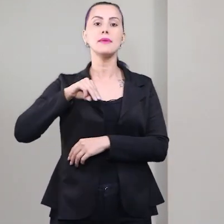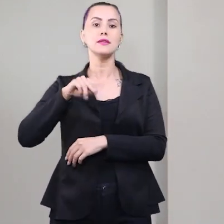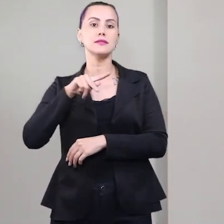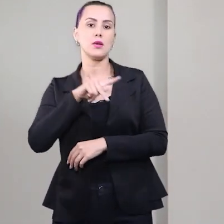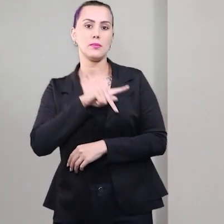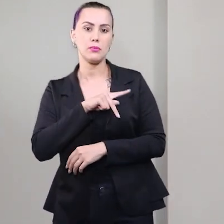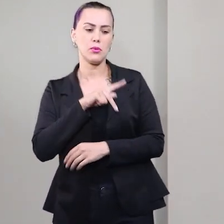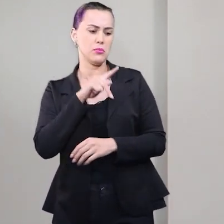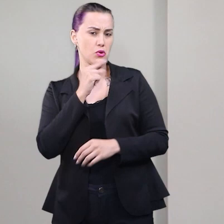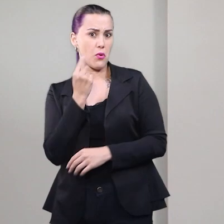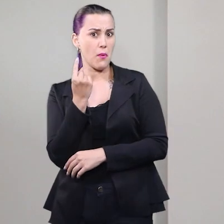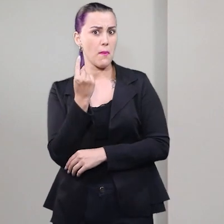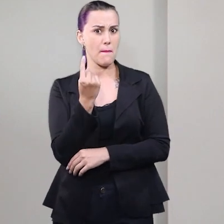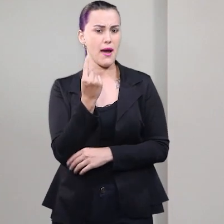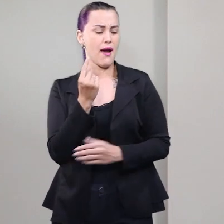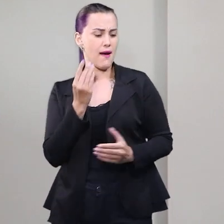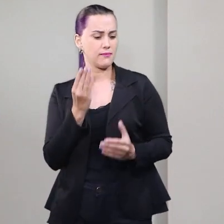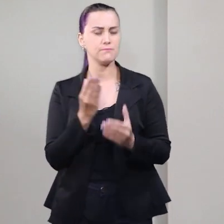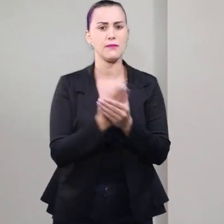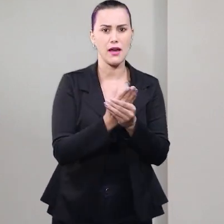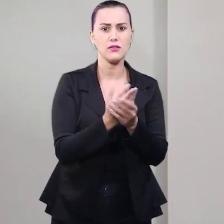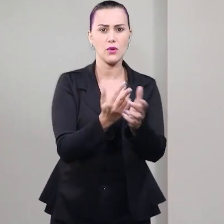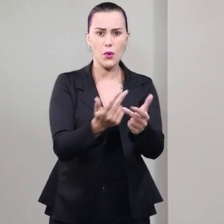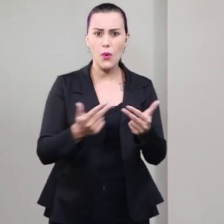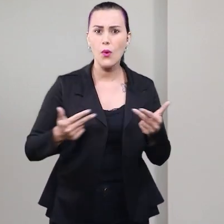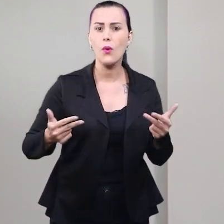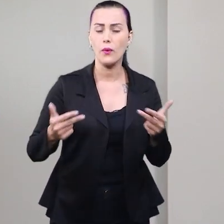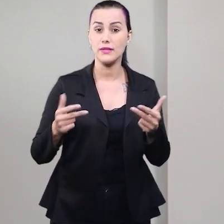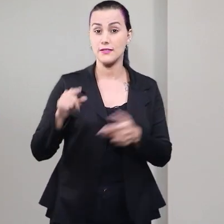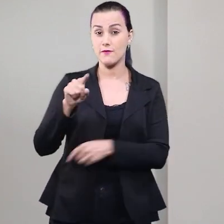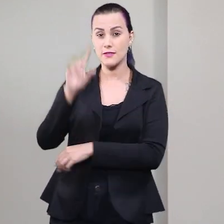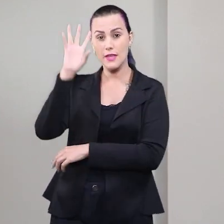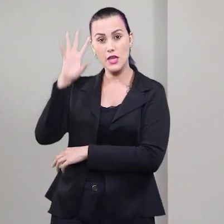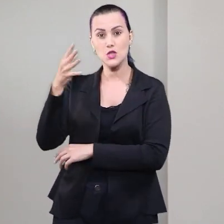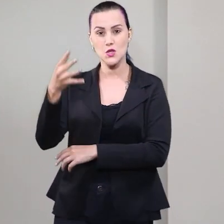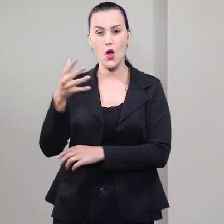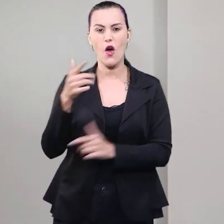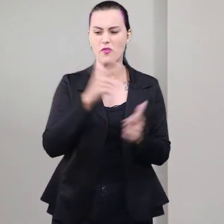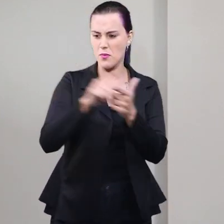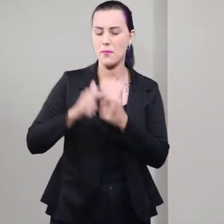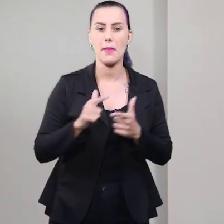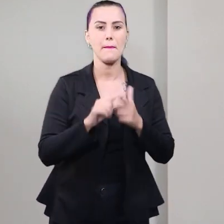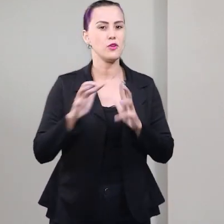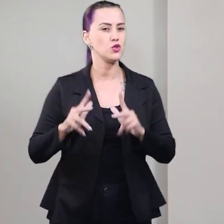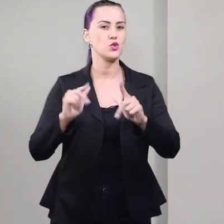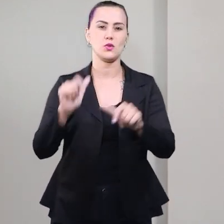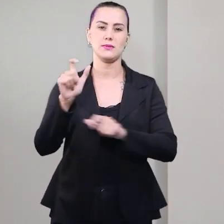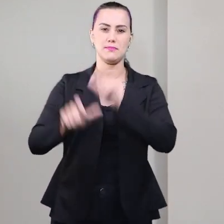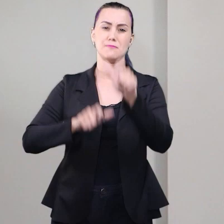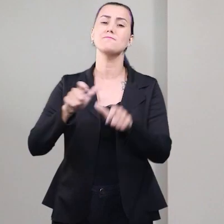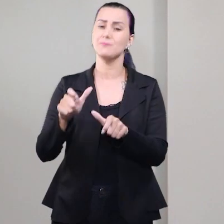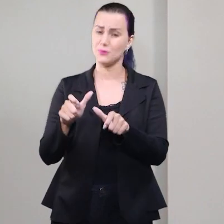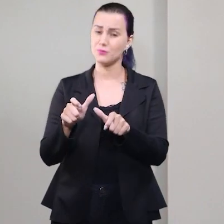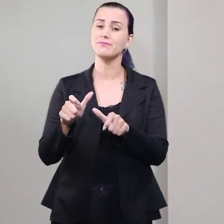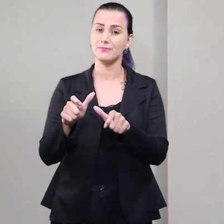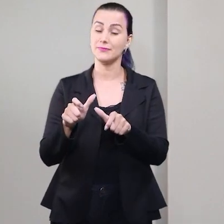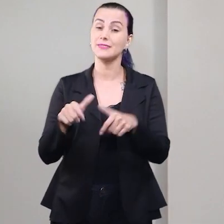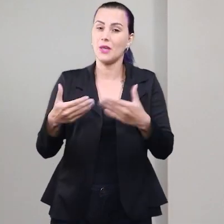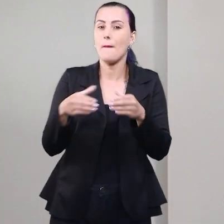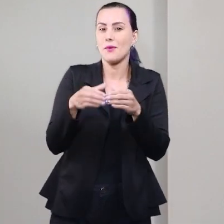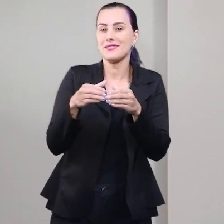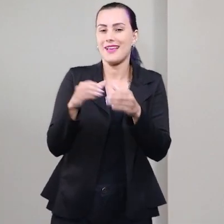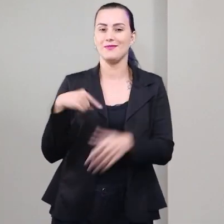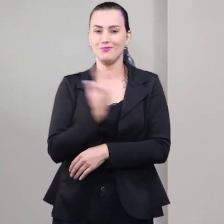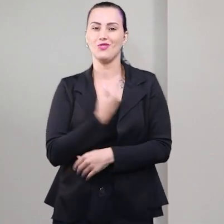Público entra com uma única ação e nessa única ação você resolve o problema de todos esses clientes. Isso é um